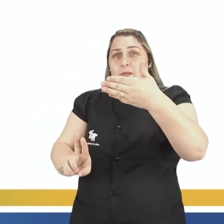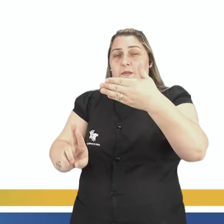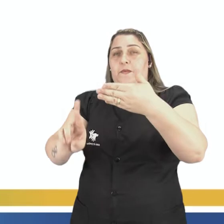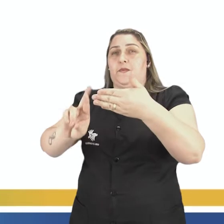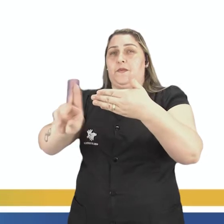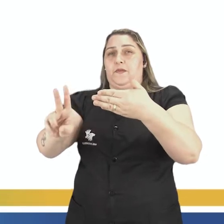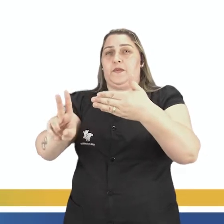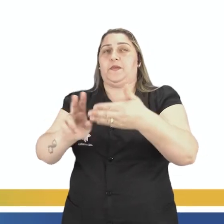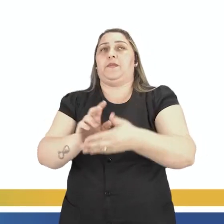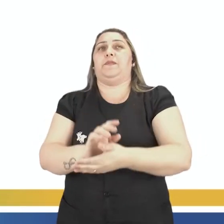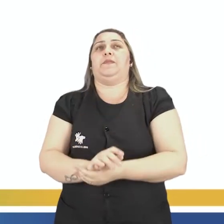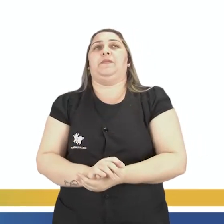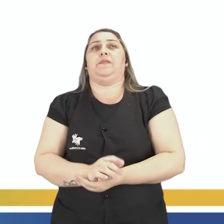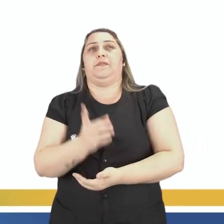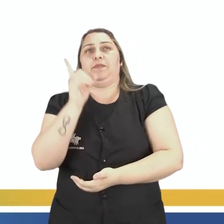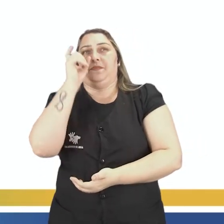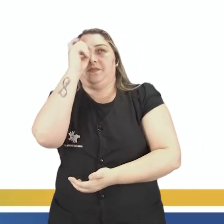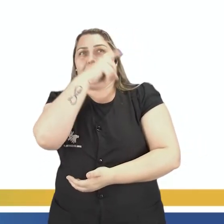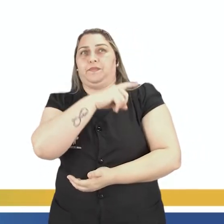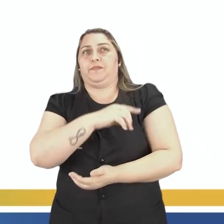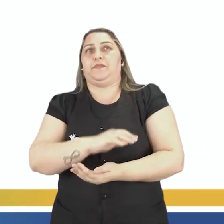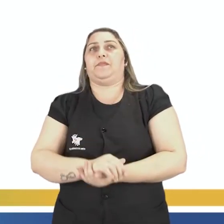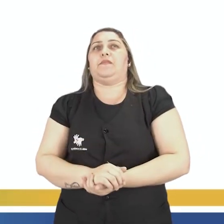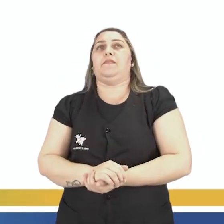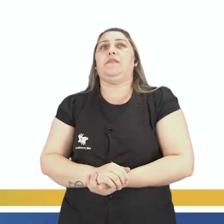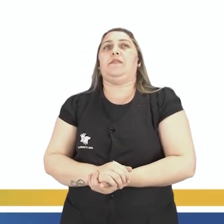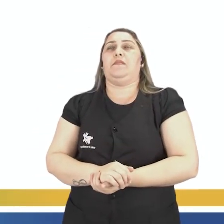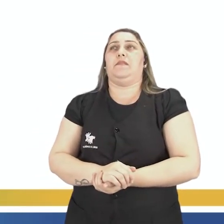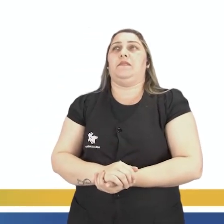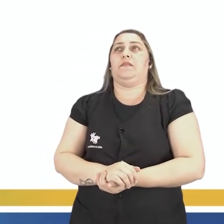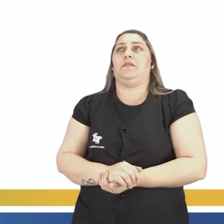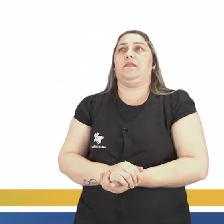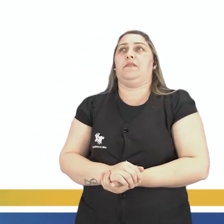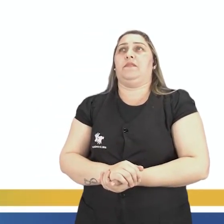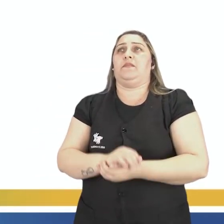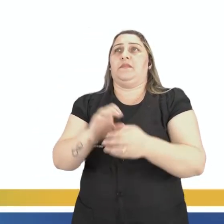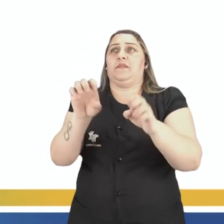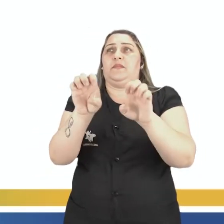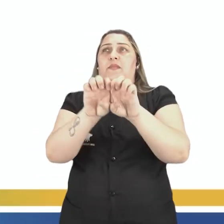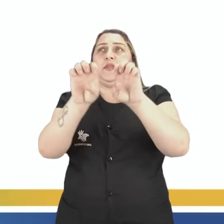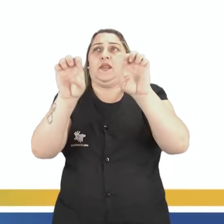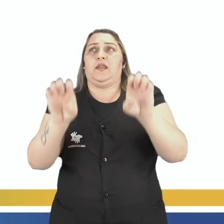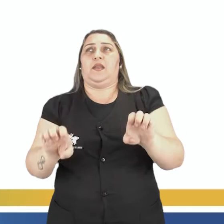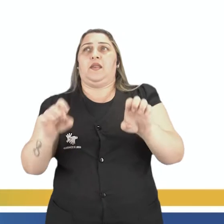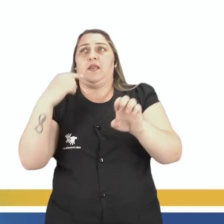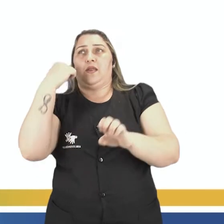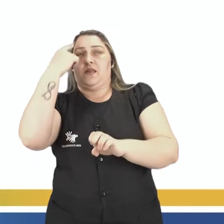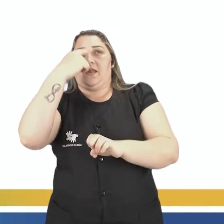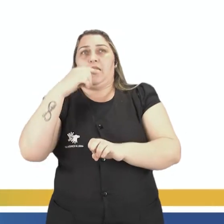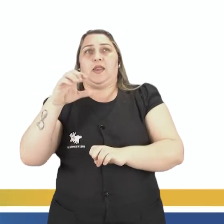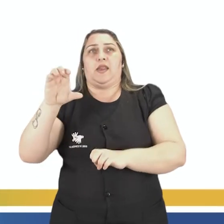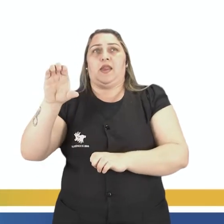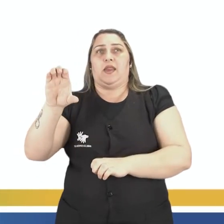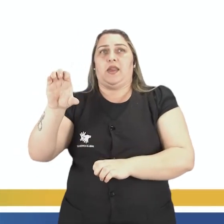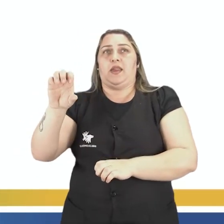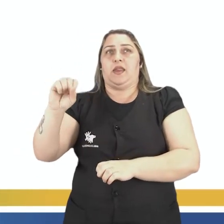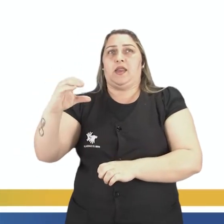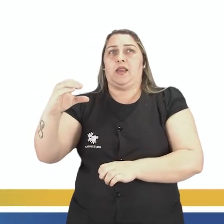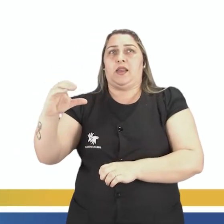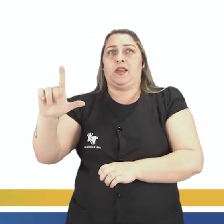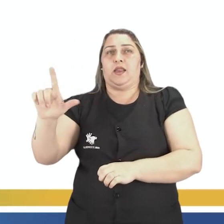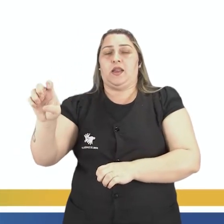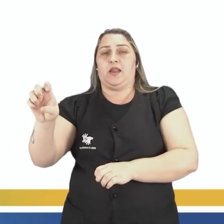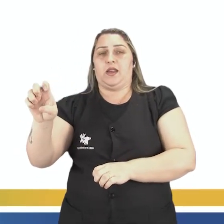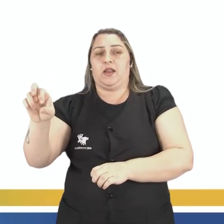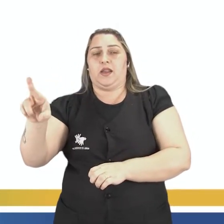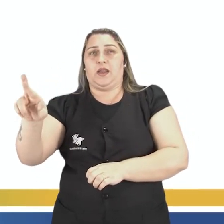pouco complexo. Então, nós podemos, na estrutura do olho, nós temos a esclera. A esclera